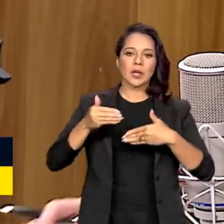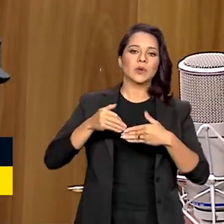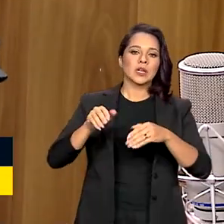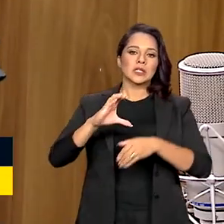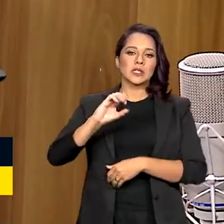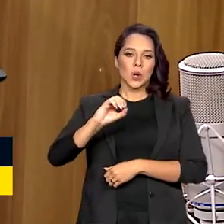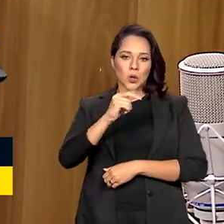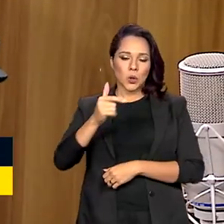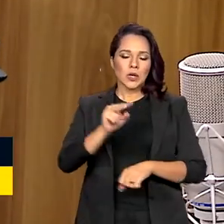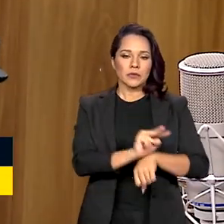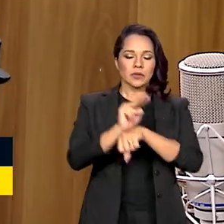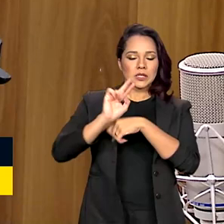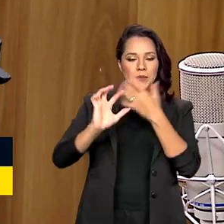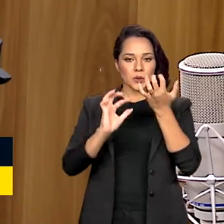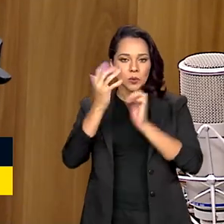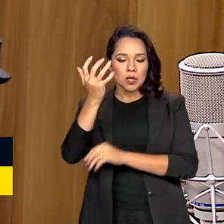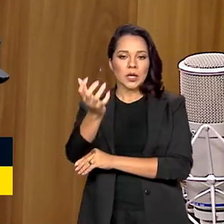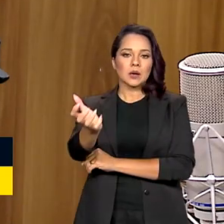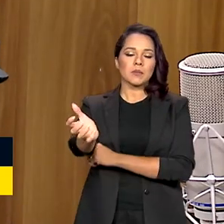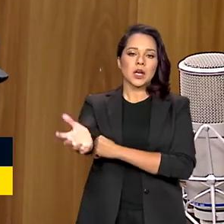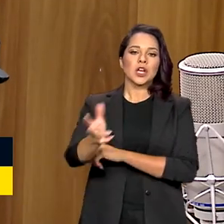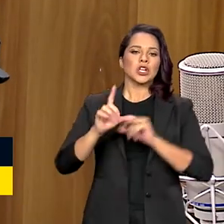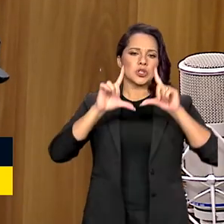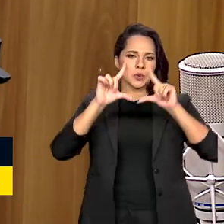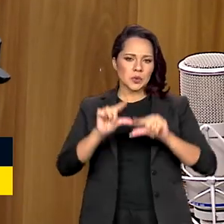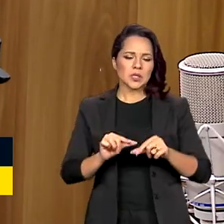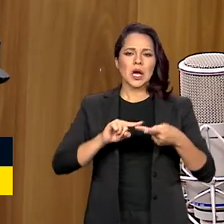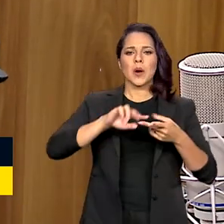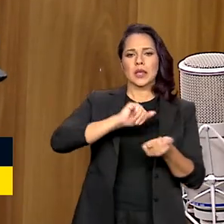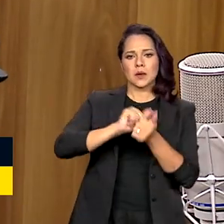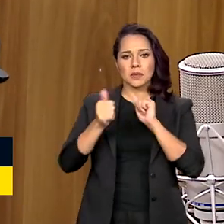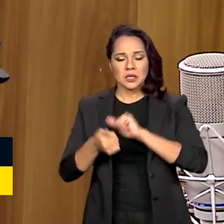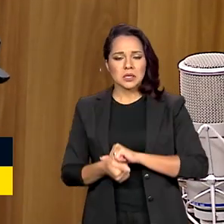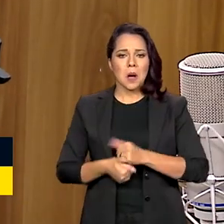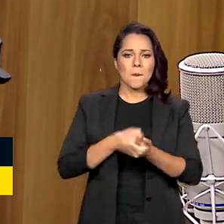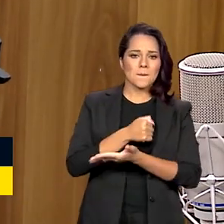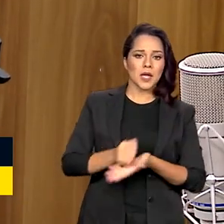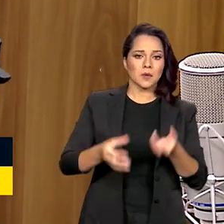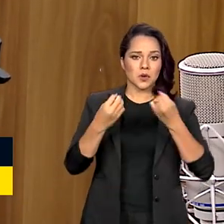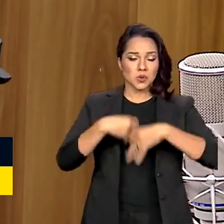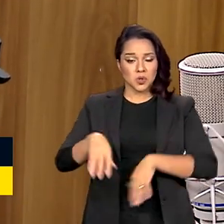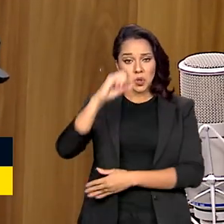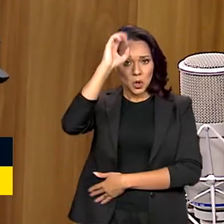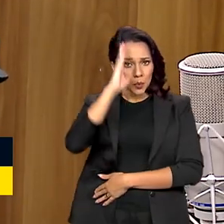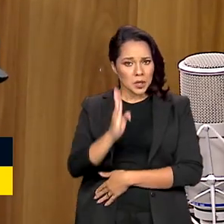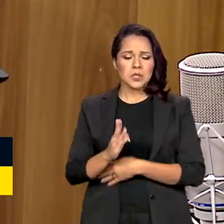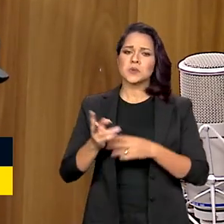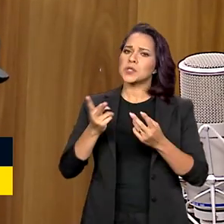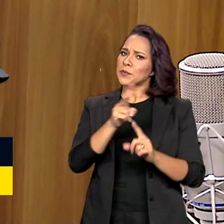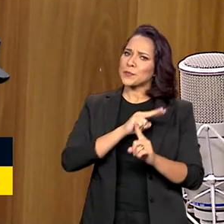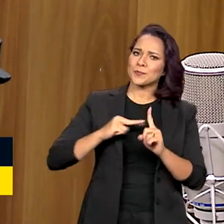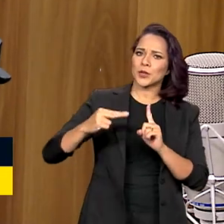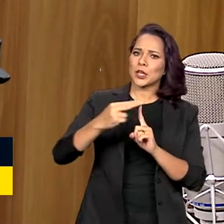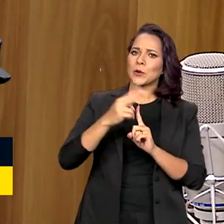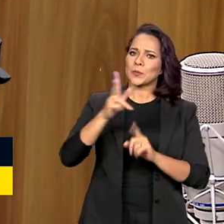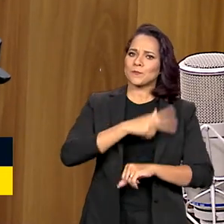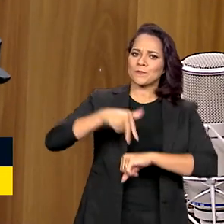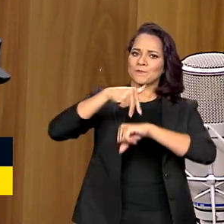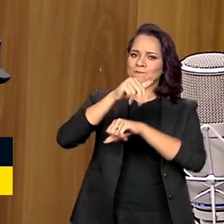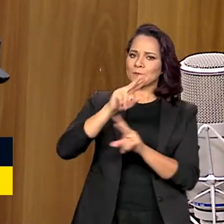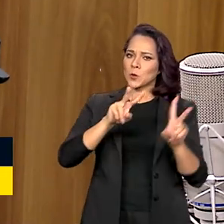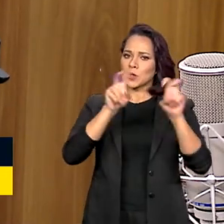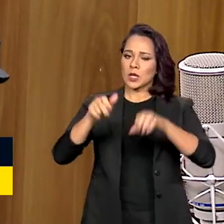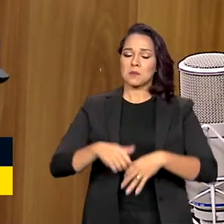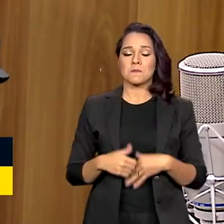carbono, como financiamento climático, mitigação, adaptação, perdas e danos. O Brasil é sempre protagonista nesse tema e